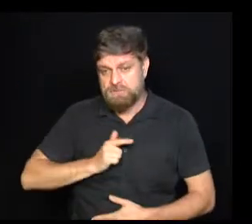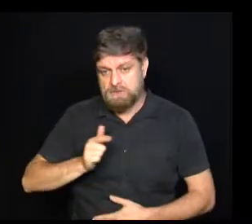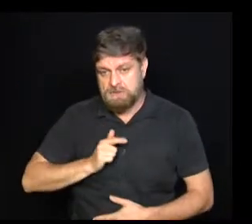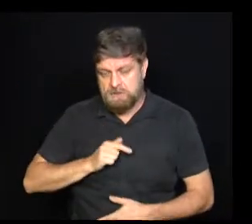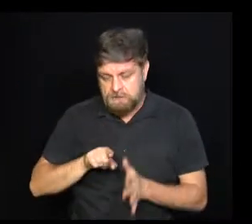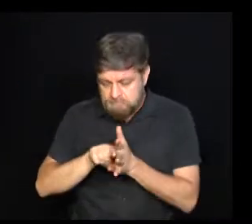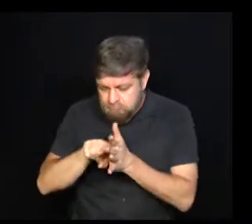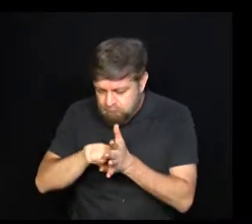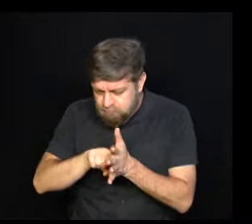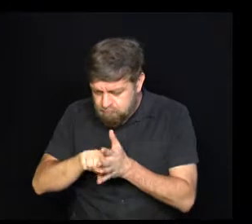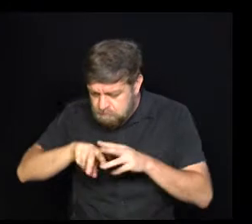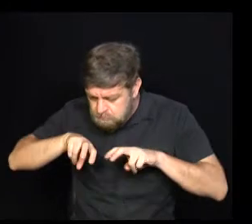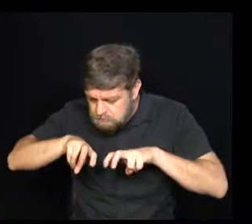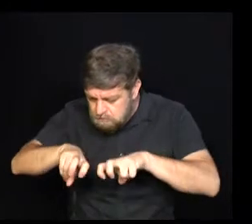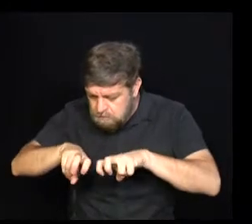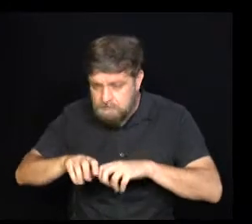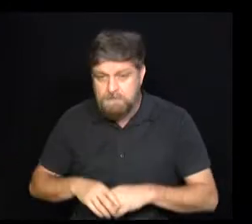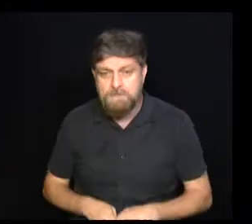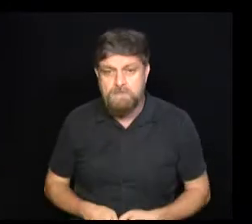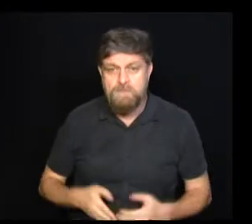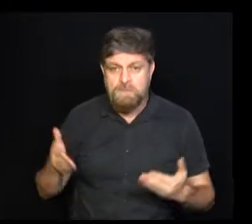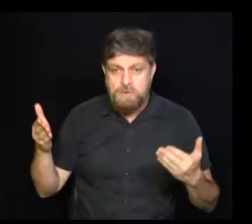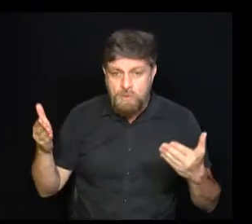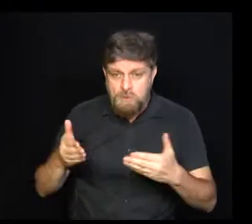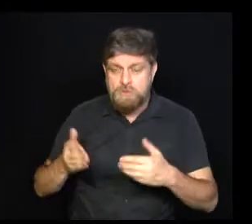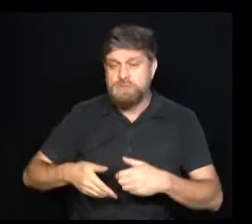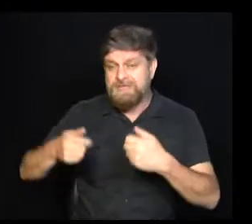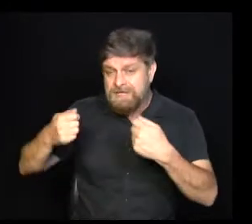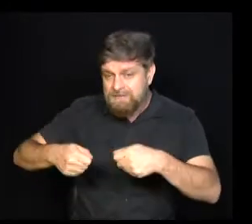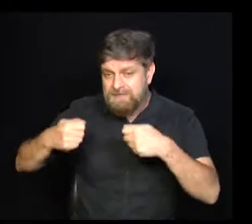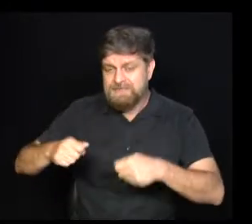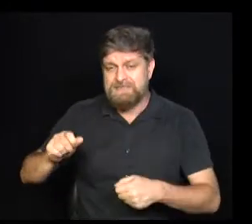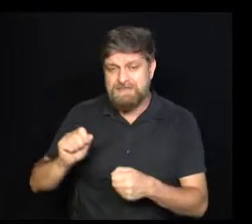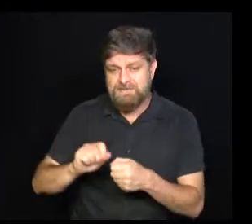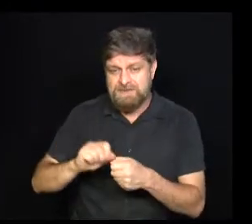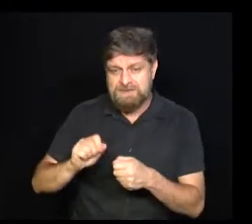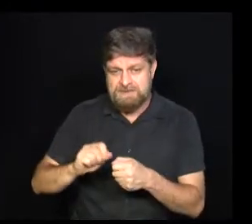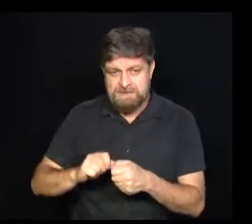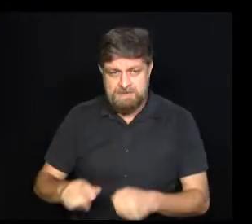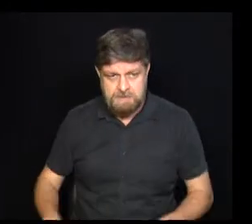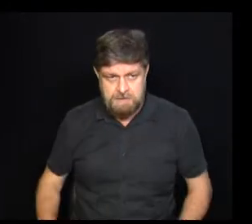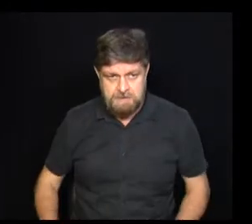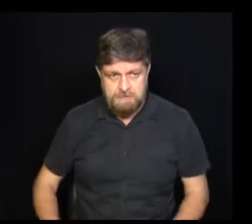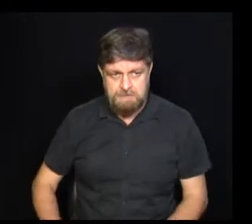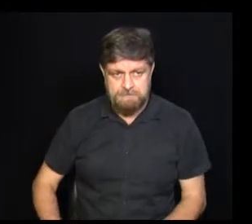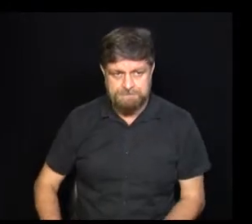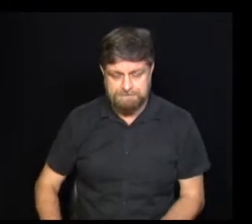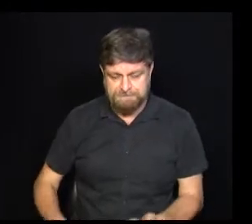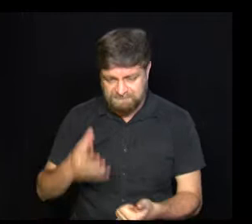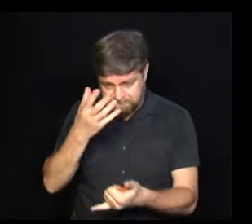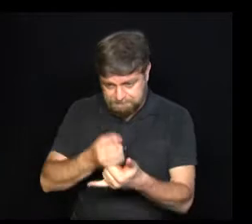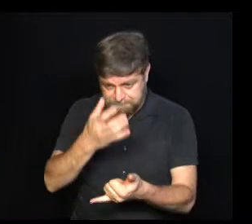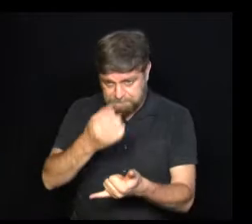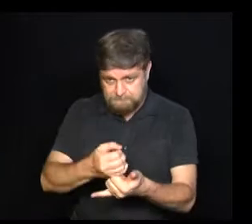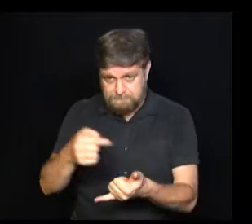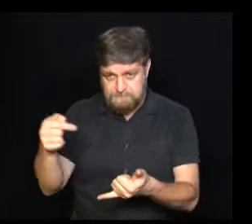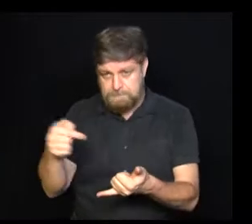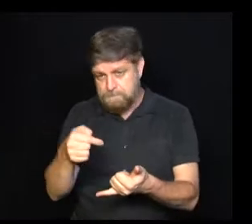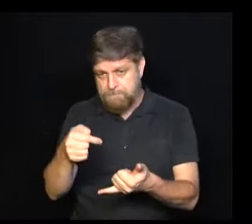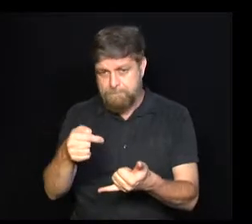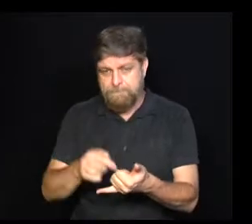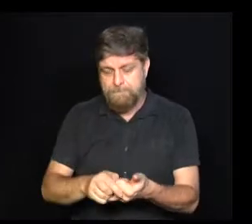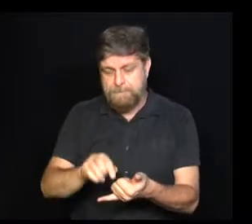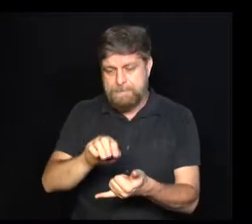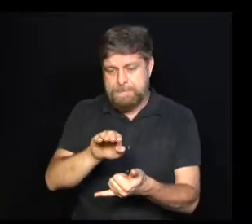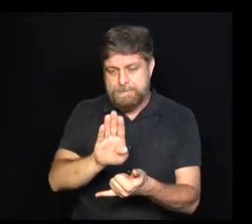da INDEC. Hoje é preciso fazer a atualização desse aplicativo para poder baixar